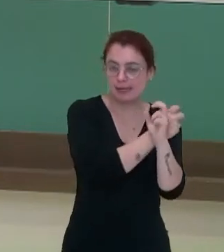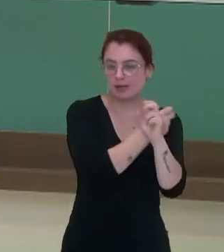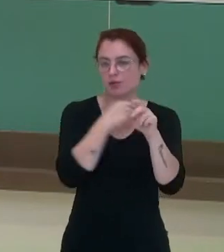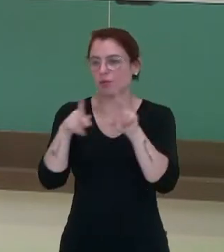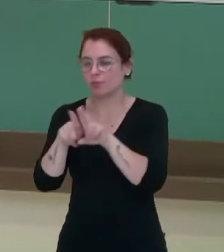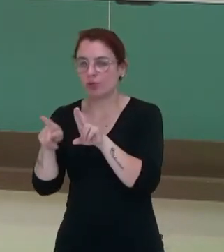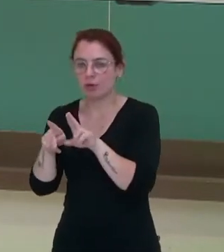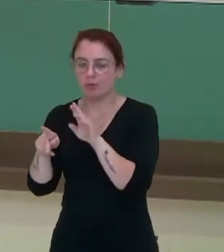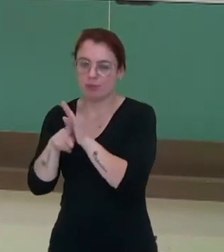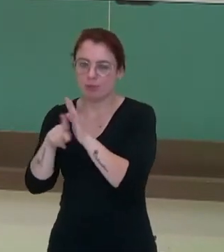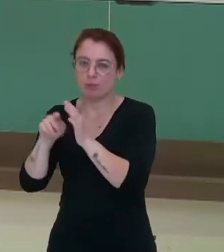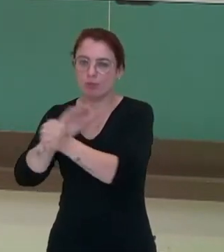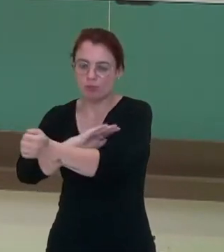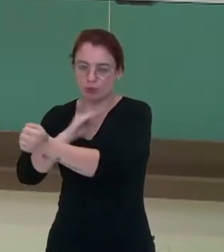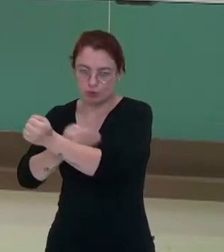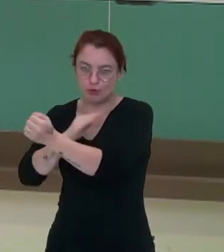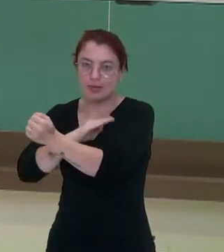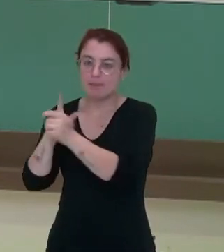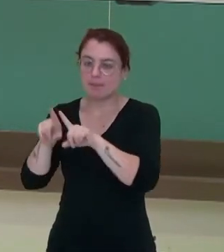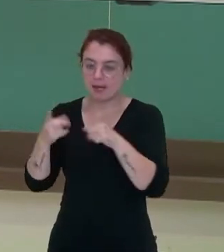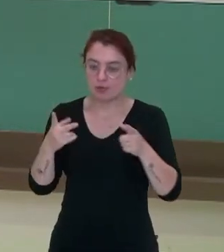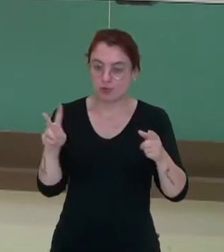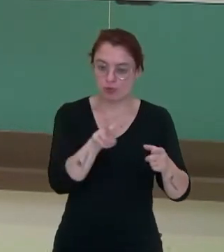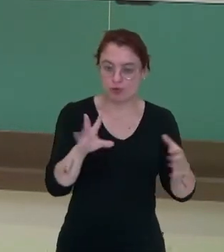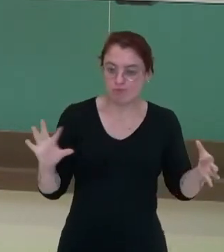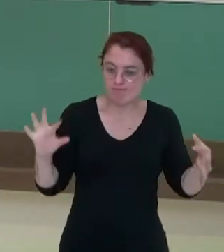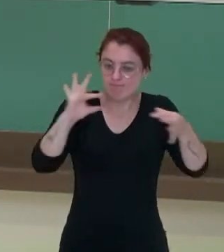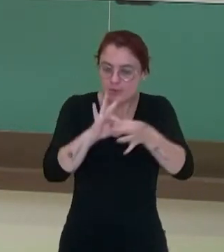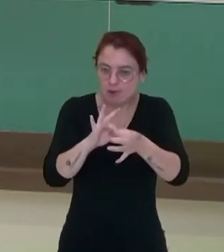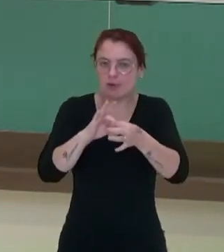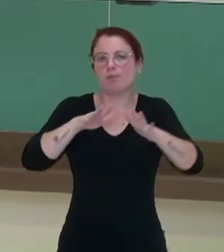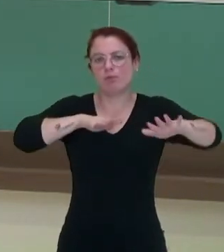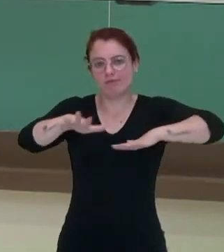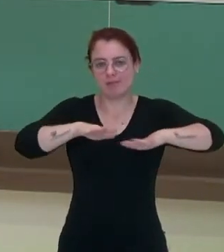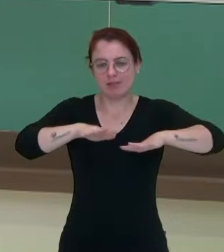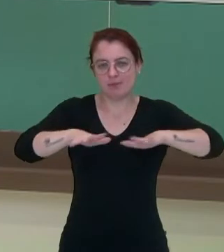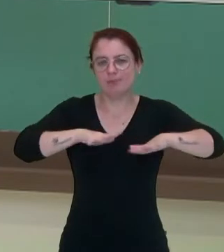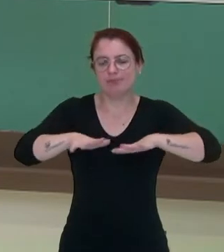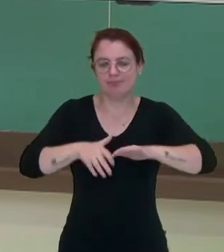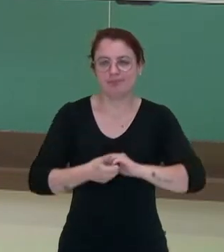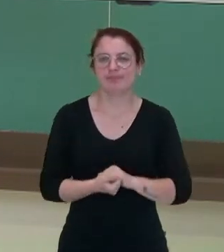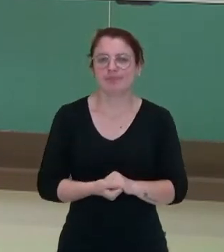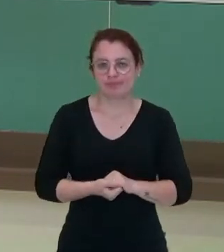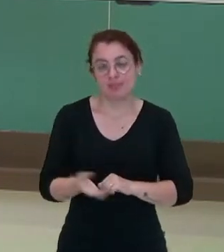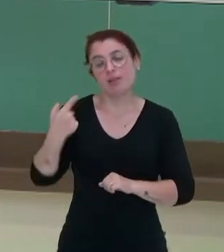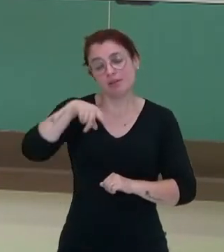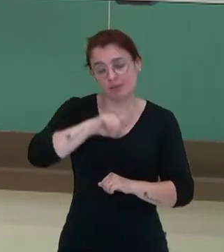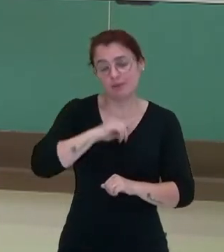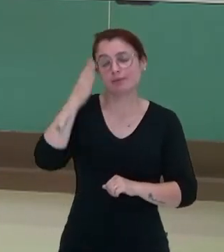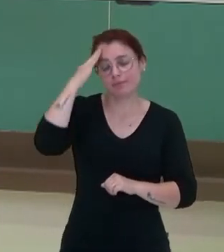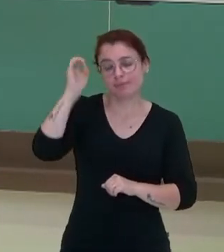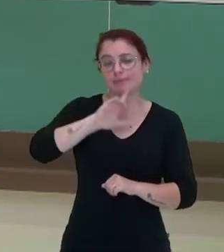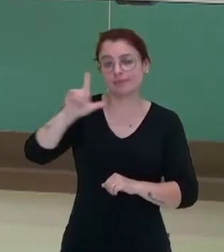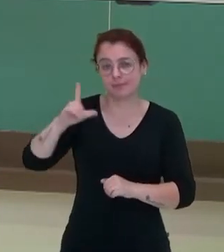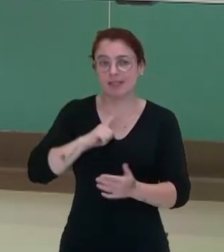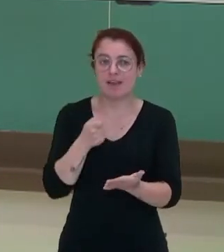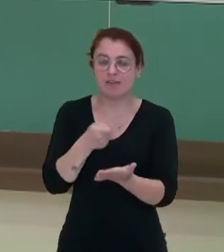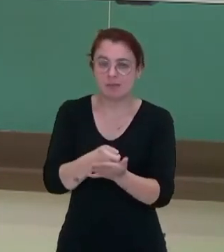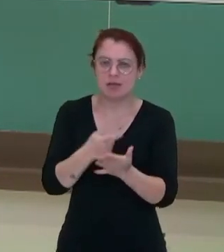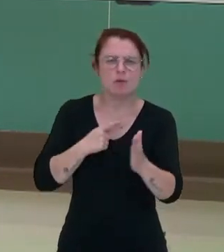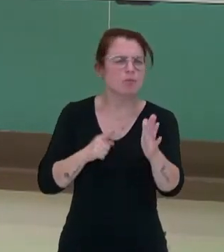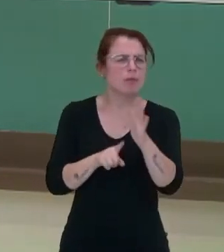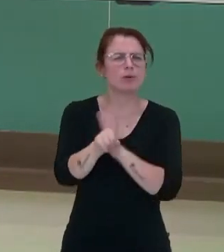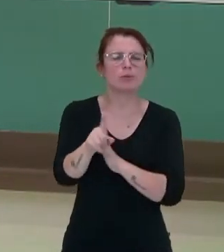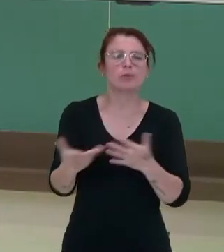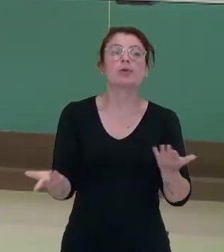em conjunto para promover o movimento. Ok? Isso nós entendemos e é uma afirmação. A pergunta